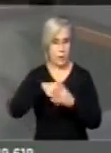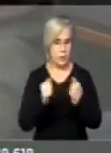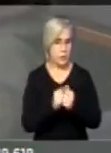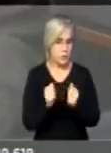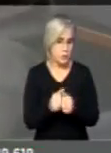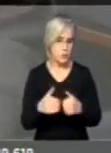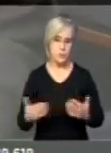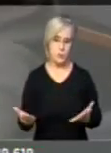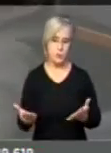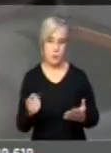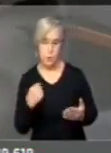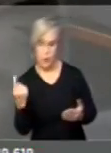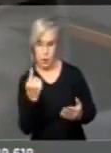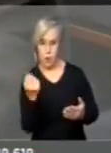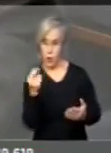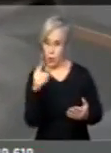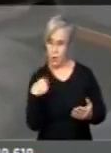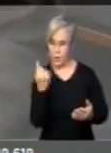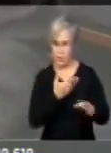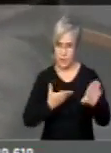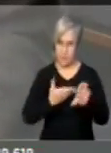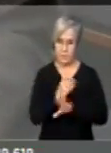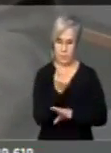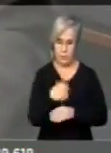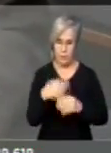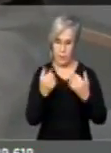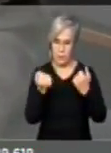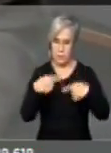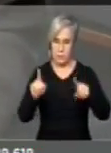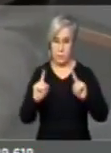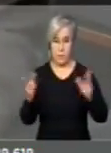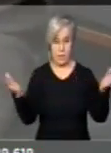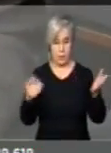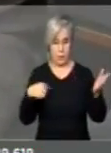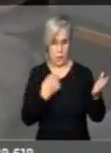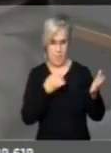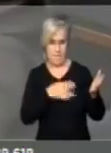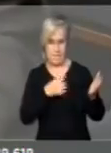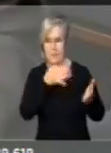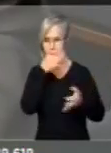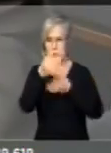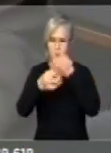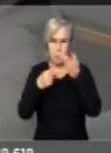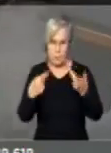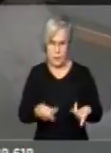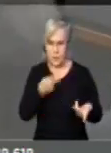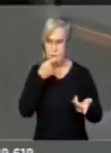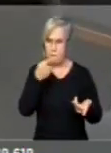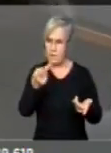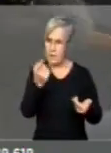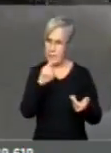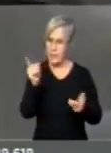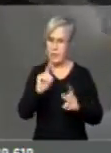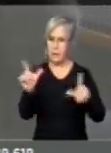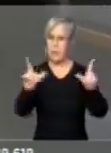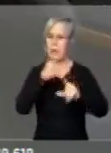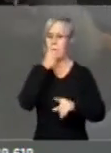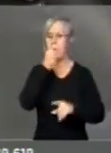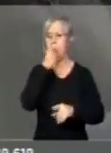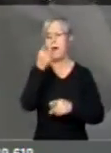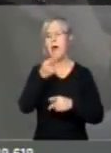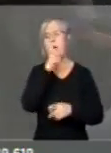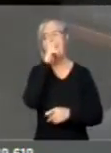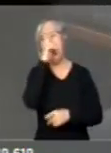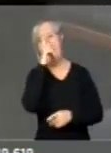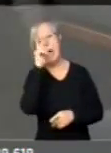ou não aprova. Vamos aprovar. Agora, nós não temos que ter medo de dar nossas opiniões aqui. Porque a imprensa acha que está errada,